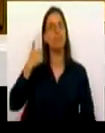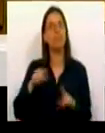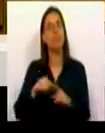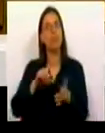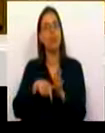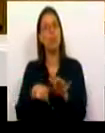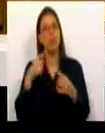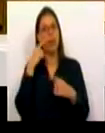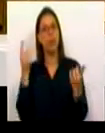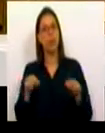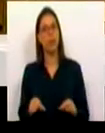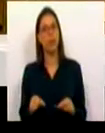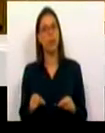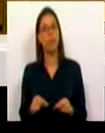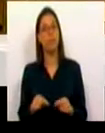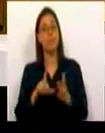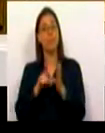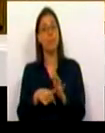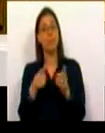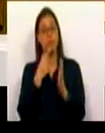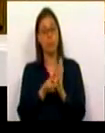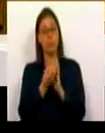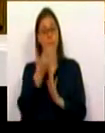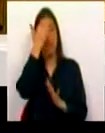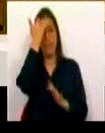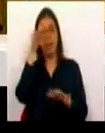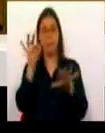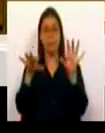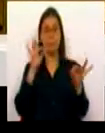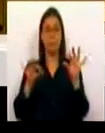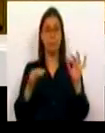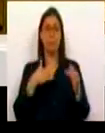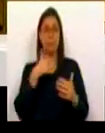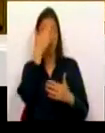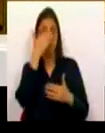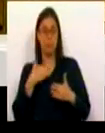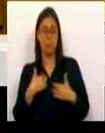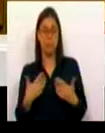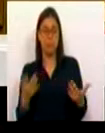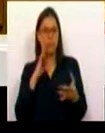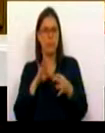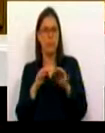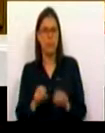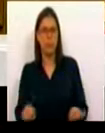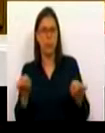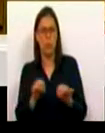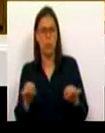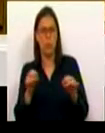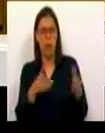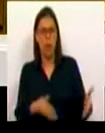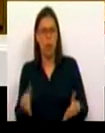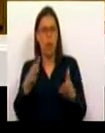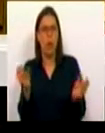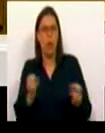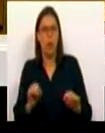no projeto que aqui nos trazem. O projeto é um conjunto de ideias soltas, a nosso ver, sem coerência e sem um